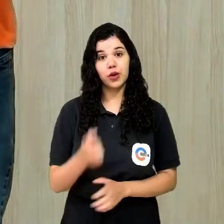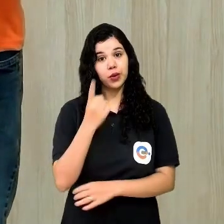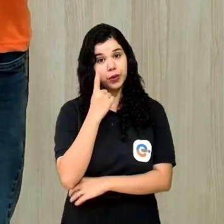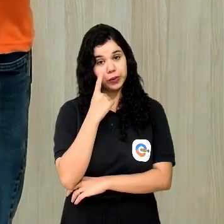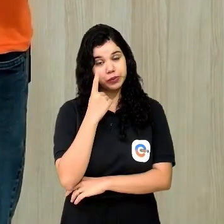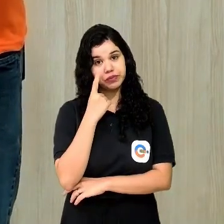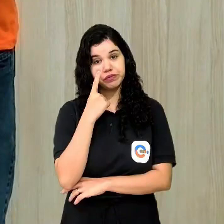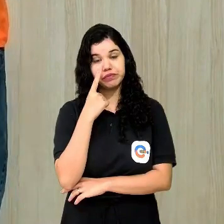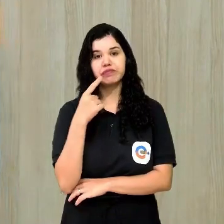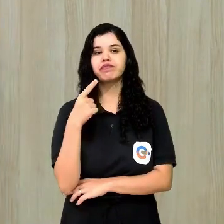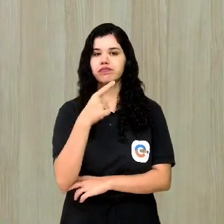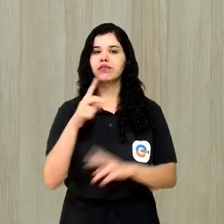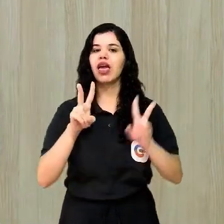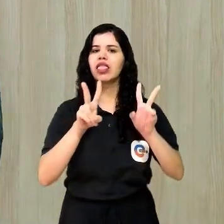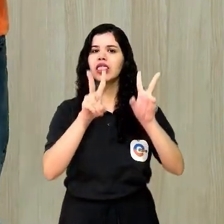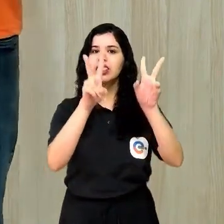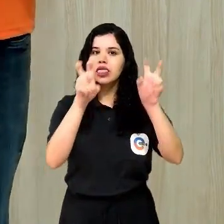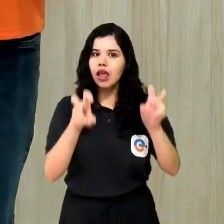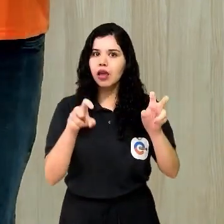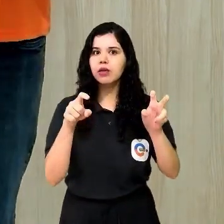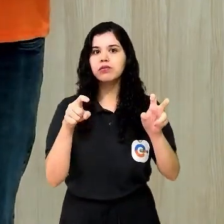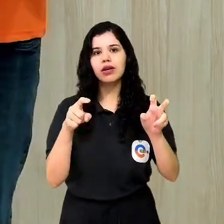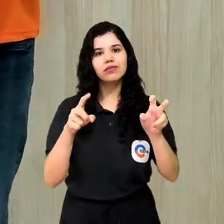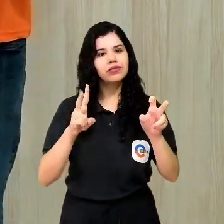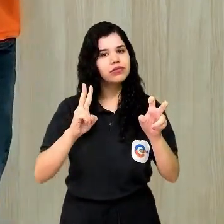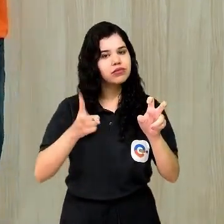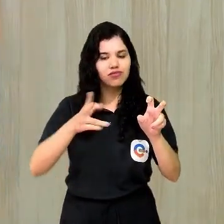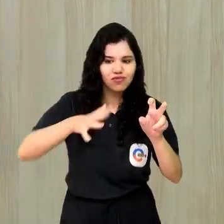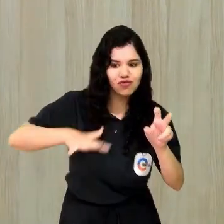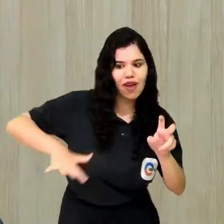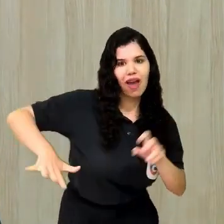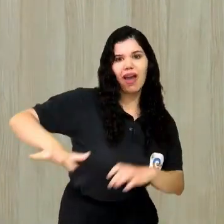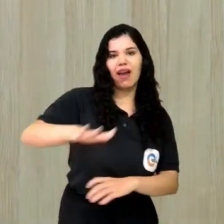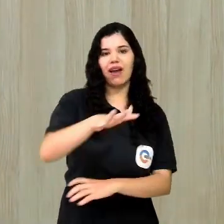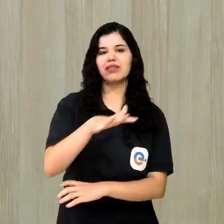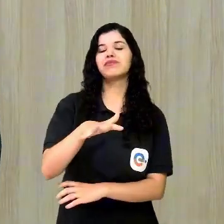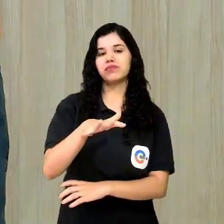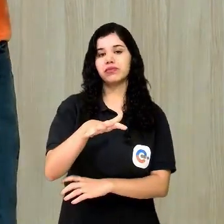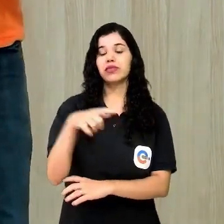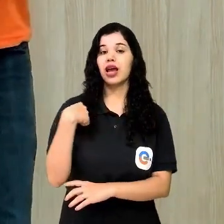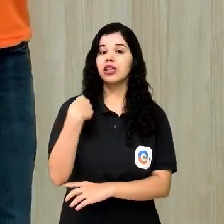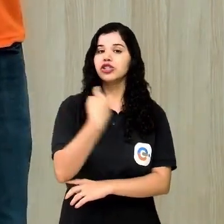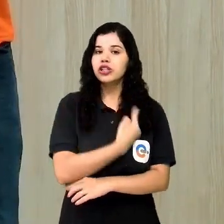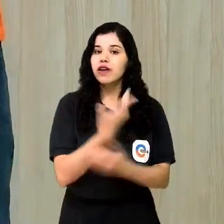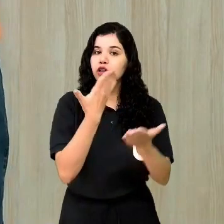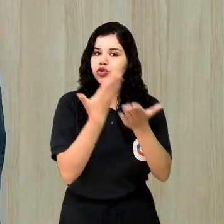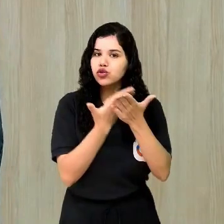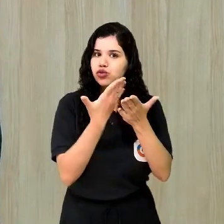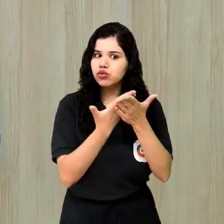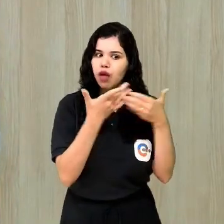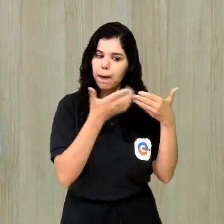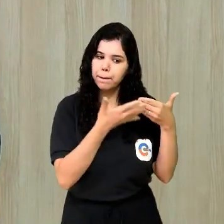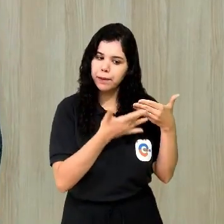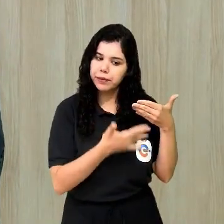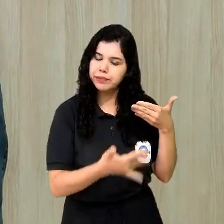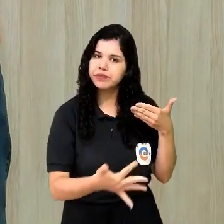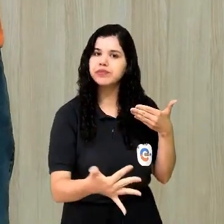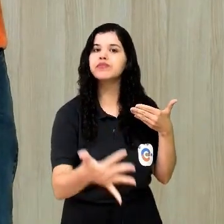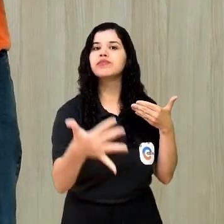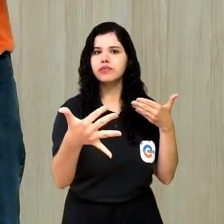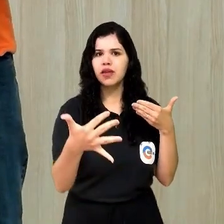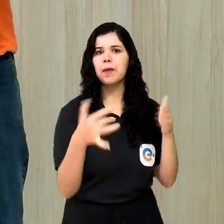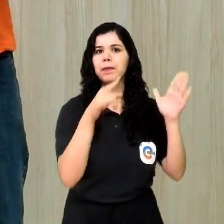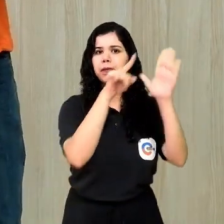Pessoal, esse descritor, ele é muito abrangente, tá? A gente vai ver aqui no decorrer do nosso tempo